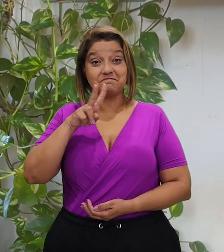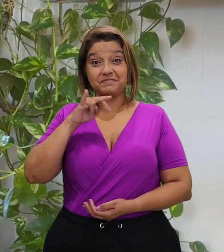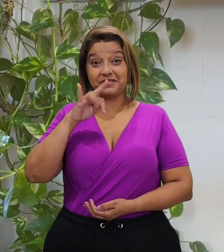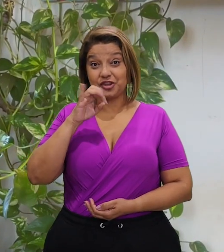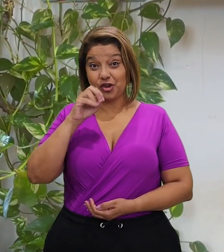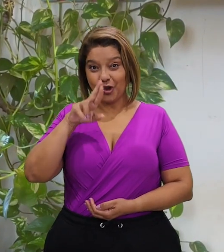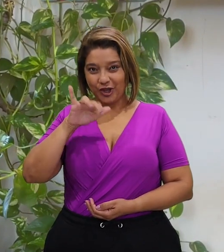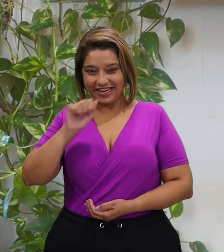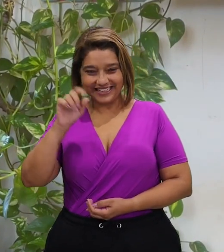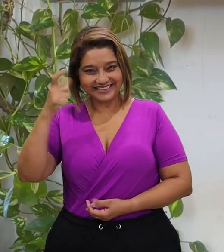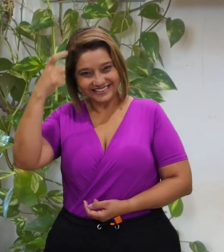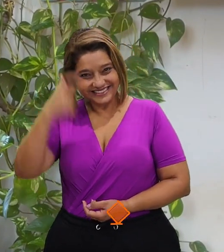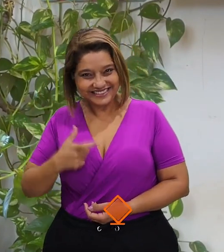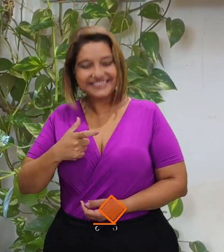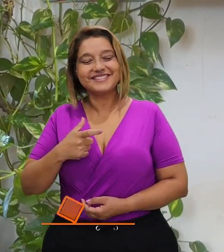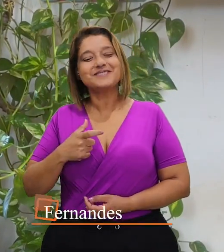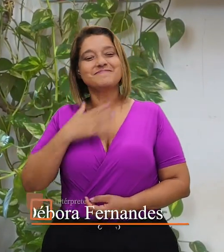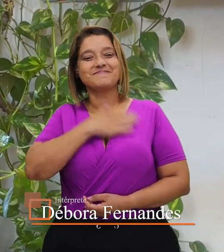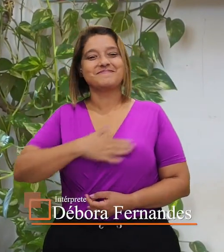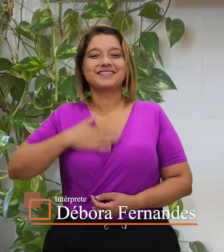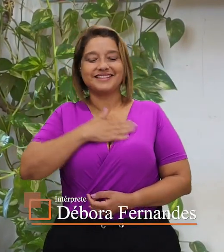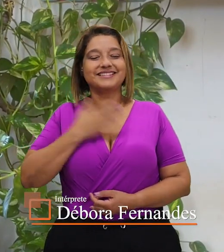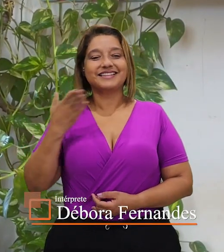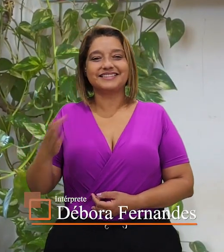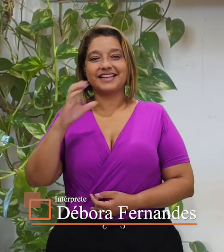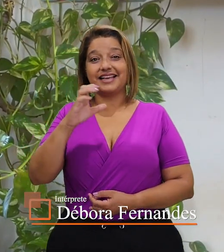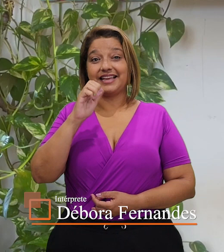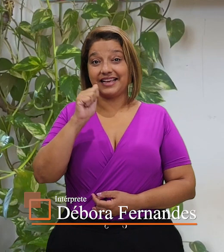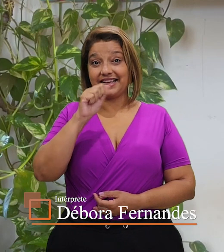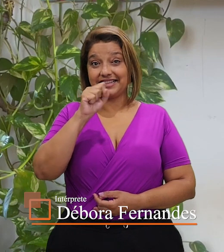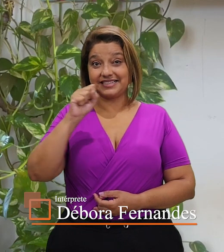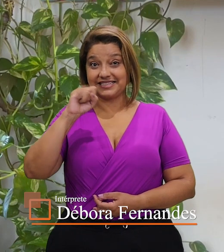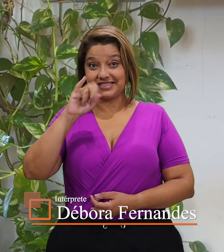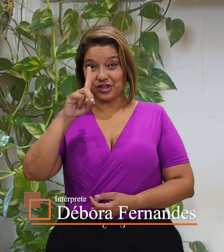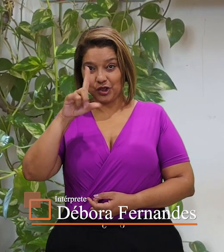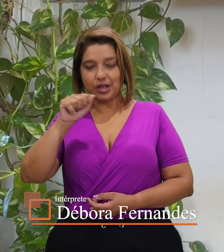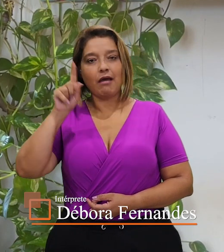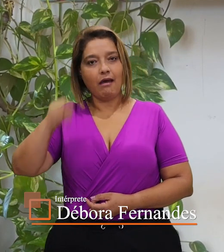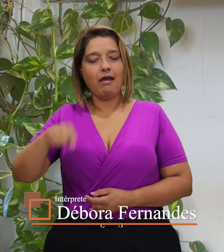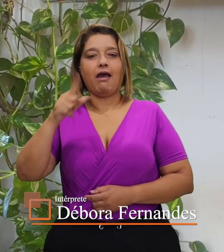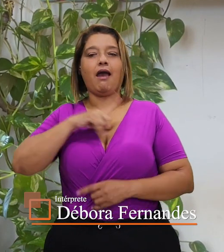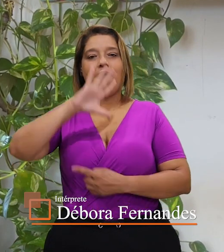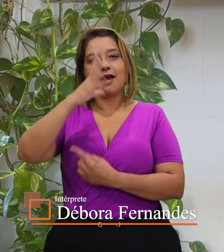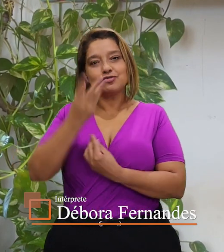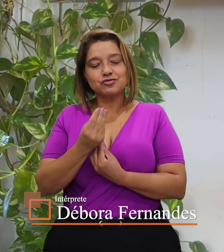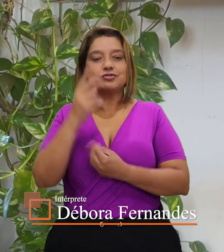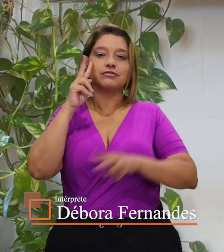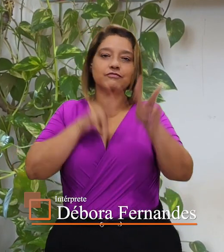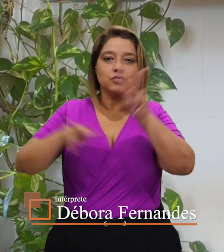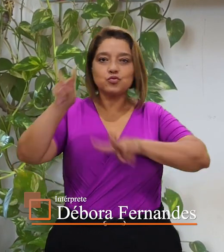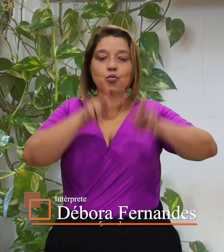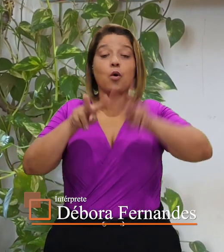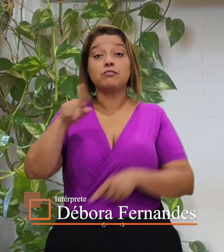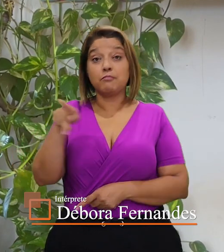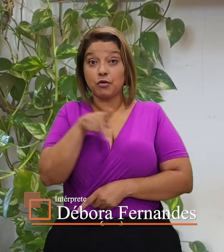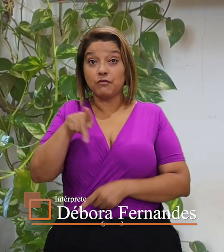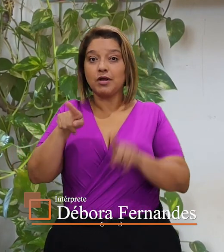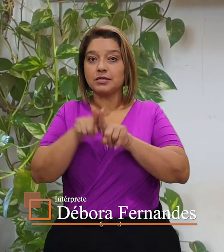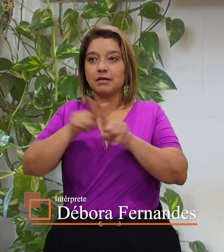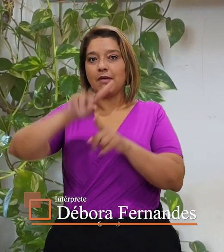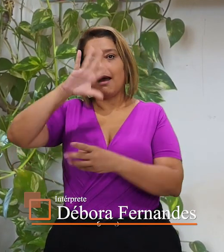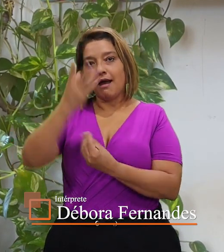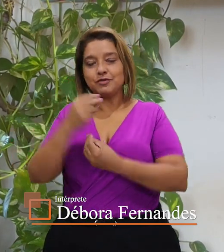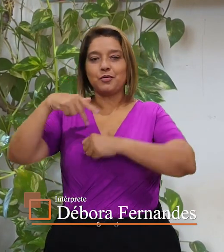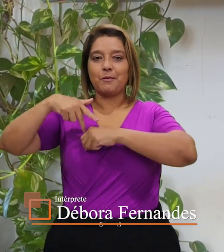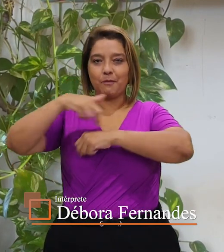Eu, Vitória, sou. Prazer, gente. Sou Cacilda Vitória, artista visual e professora de artes